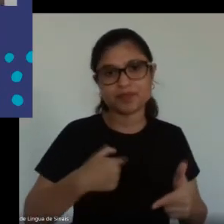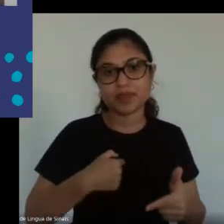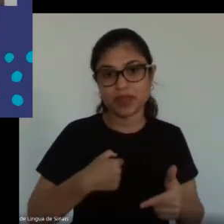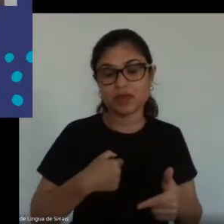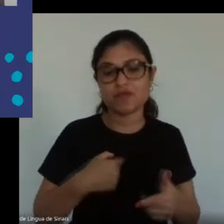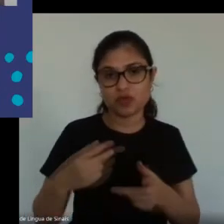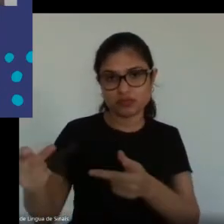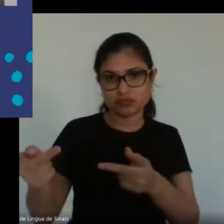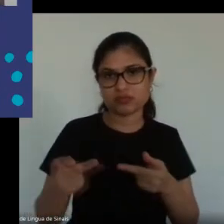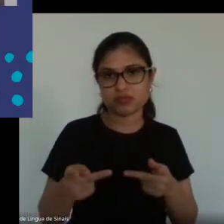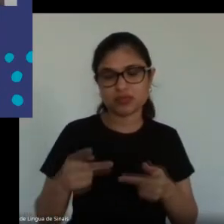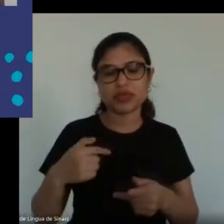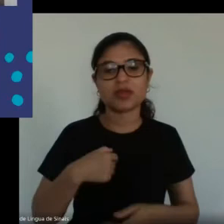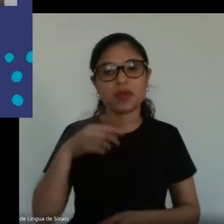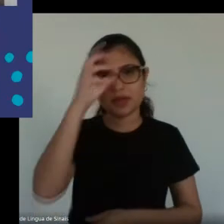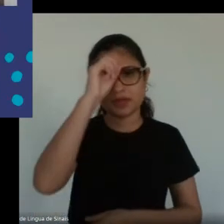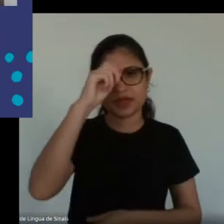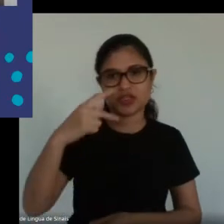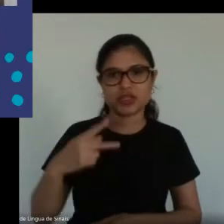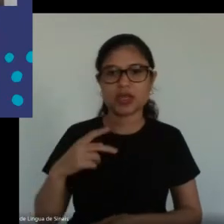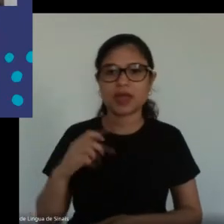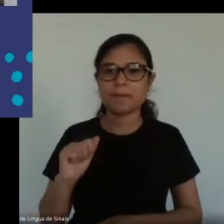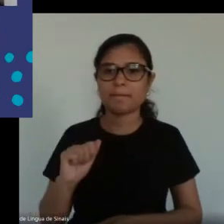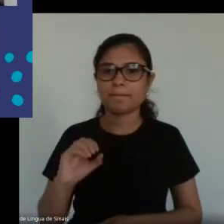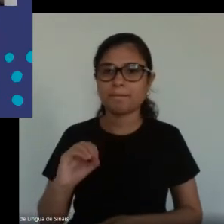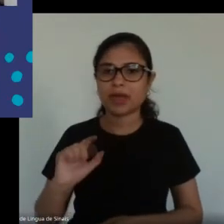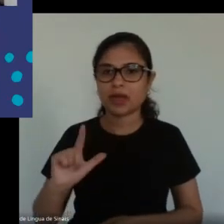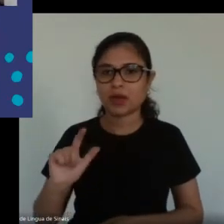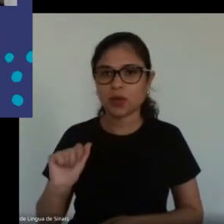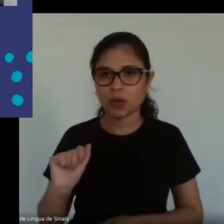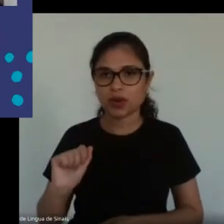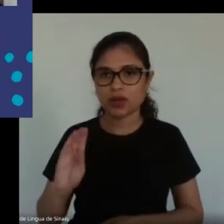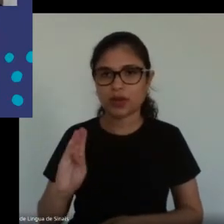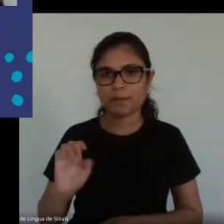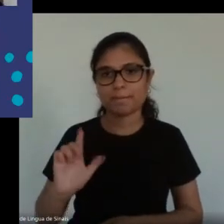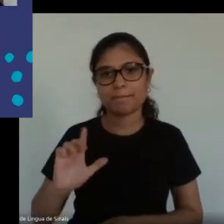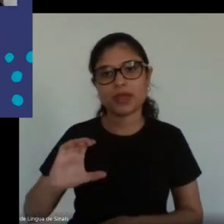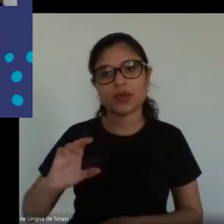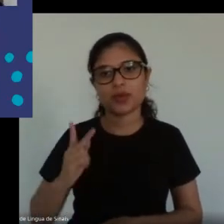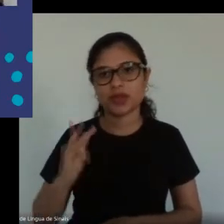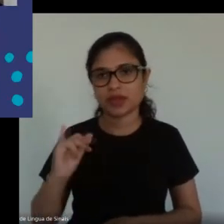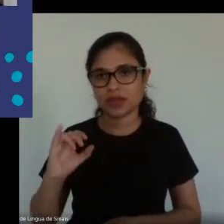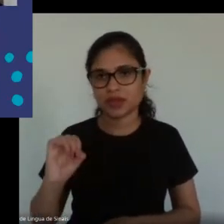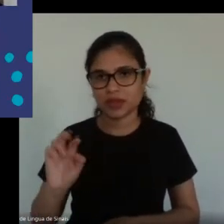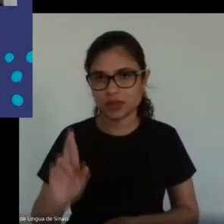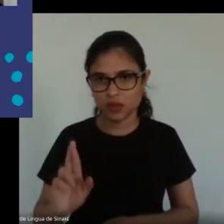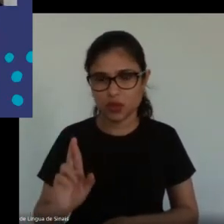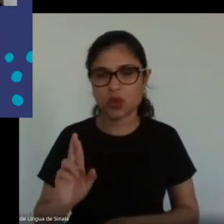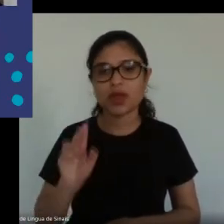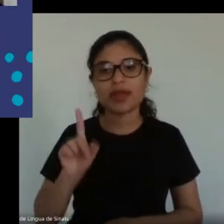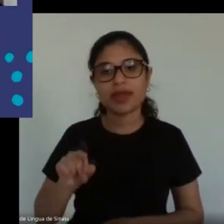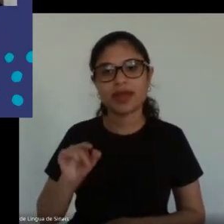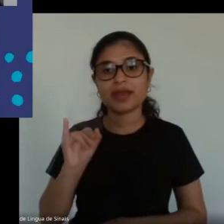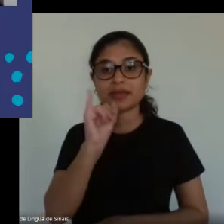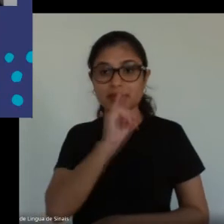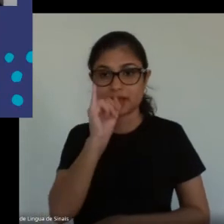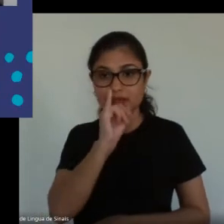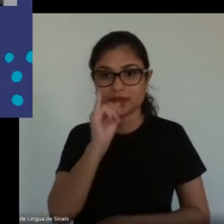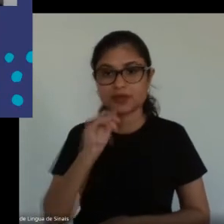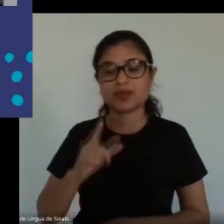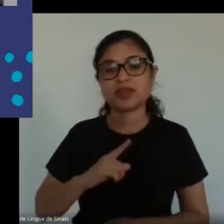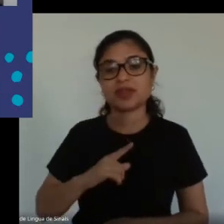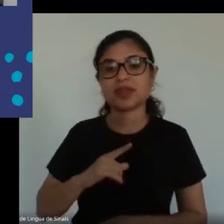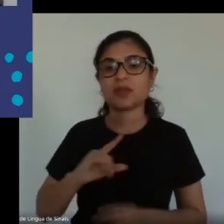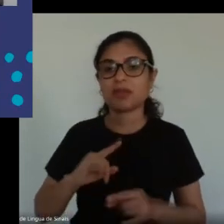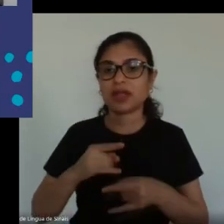isso eu aprendi com a Paola Melchior, que é uma italiana, que a gente vai ter uma live dia